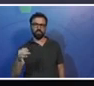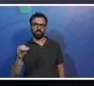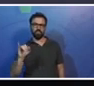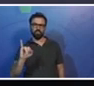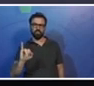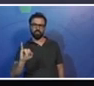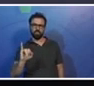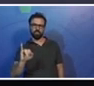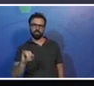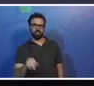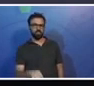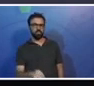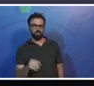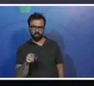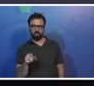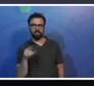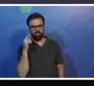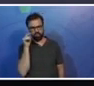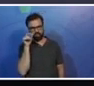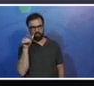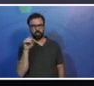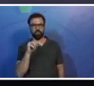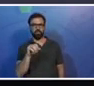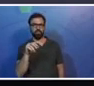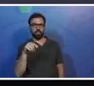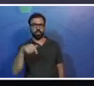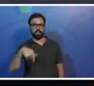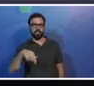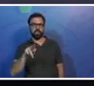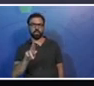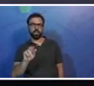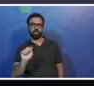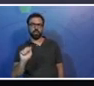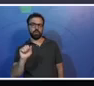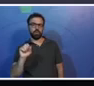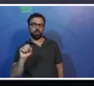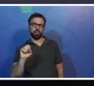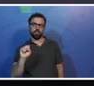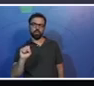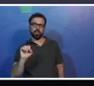I? Alguém já viu com I? Não. Então, quase,